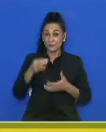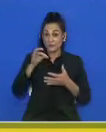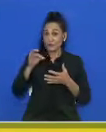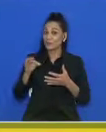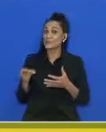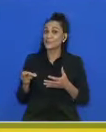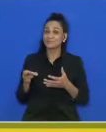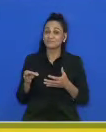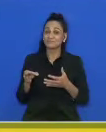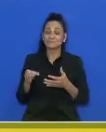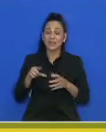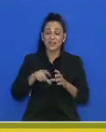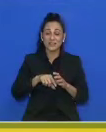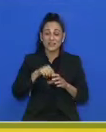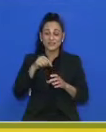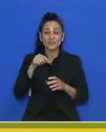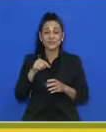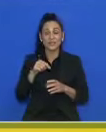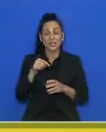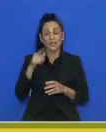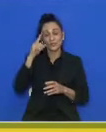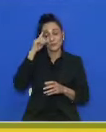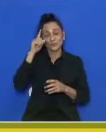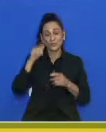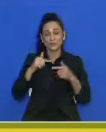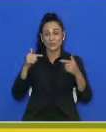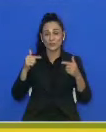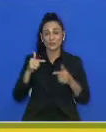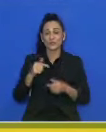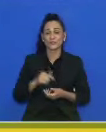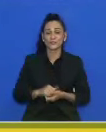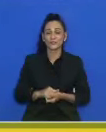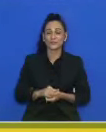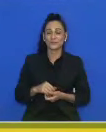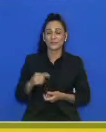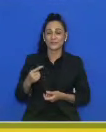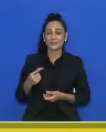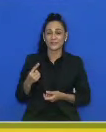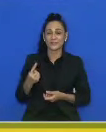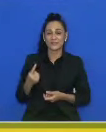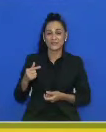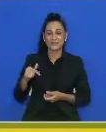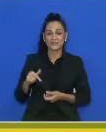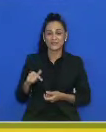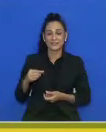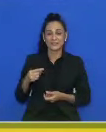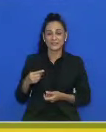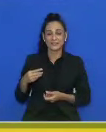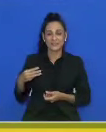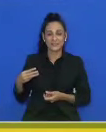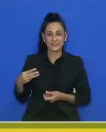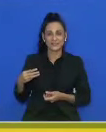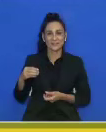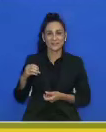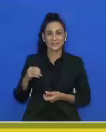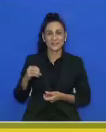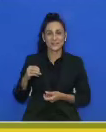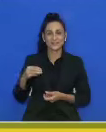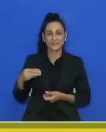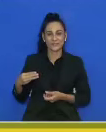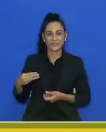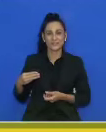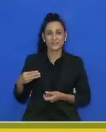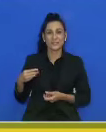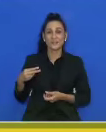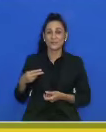Vamos conferir? As dezenas sorteadas no dia de sorte foram 17, 13,